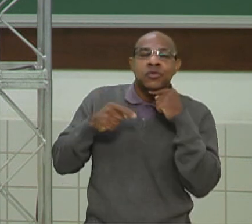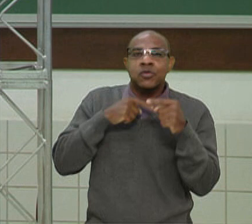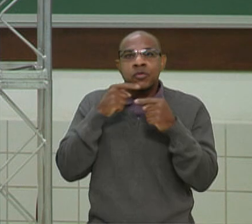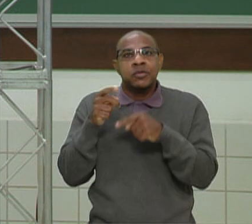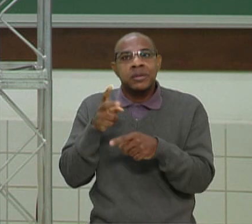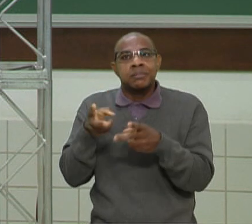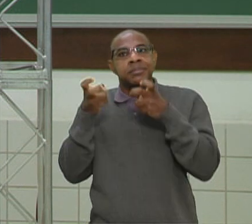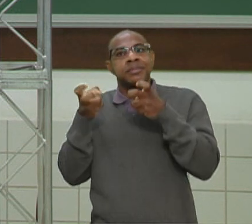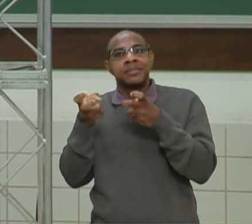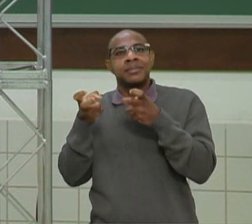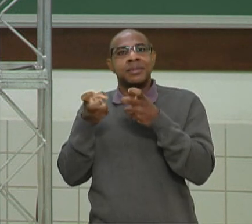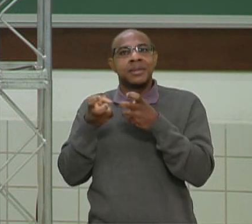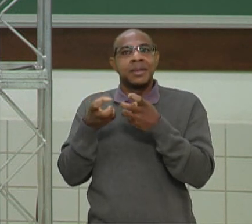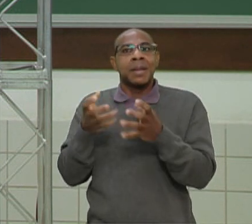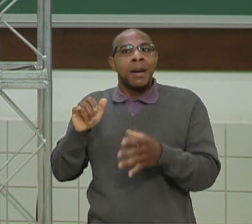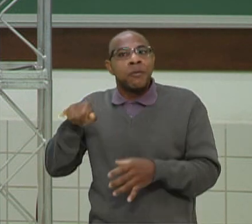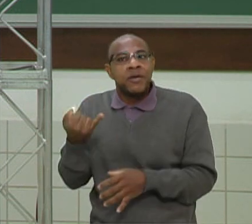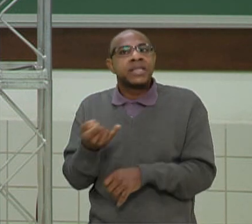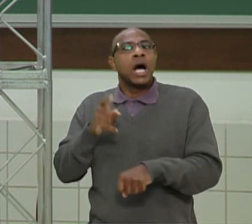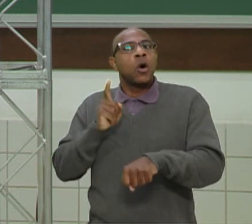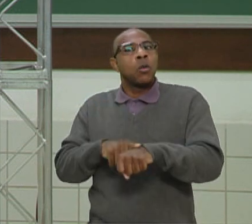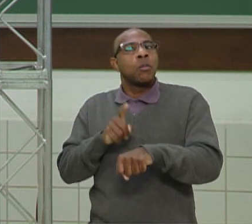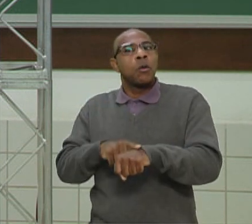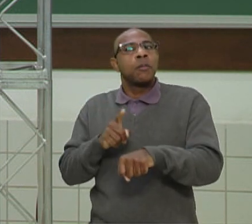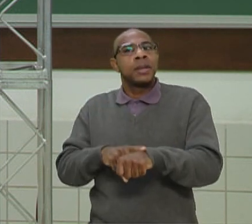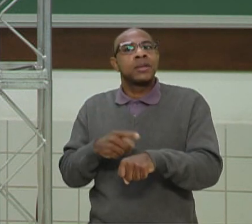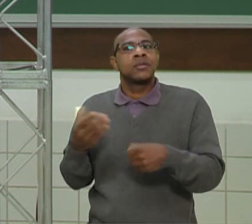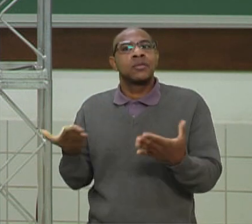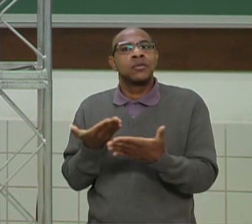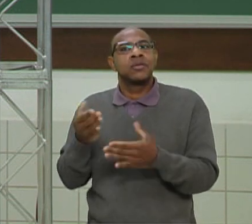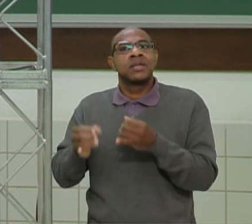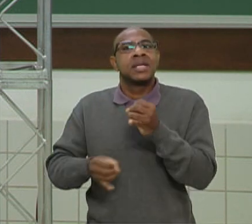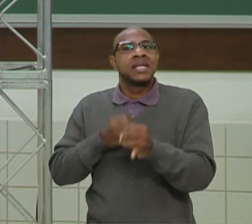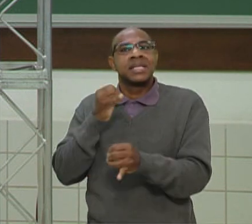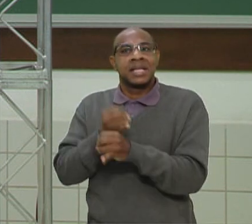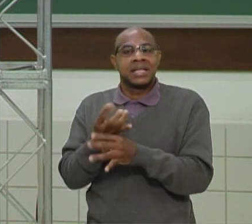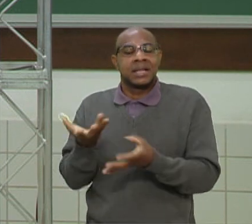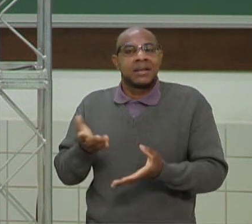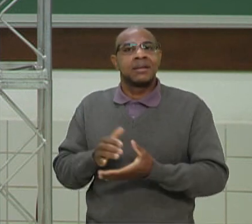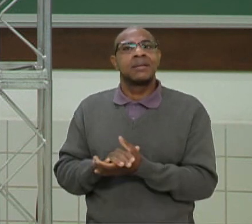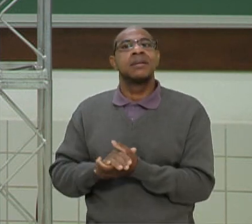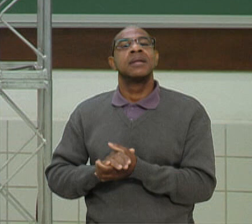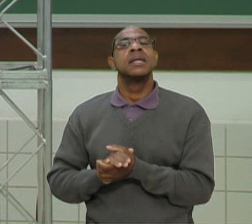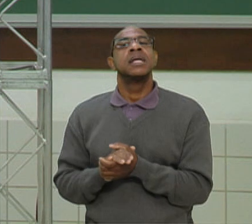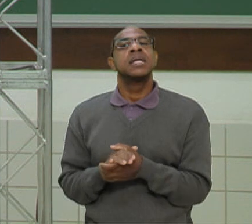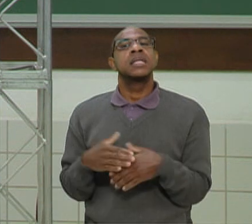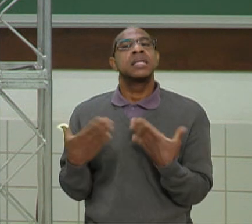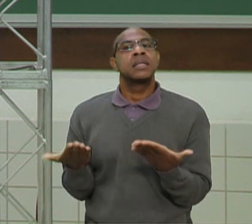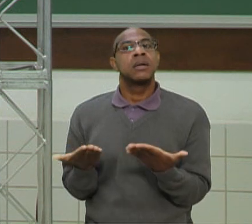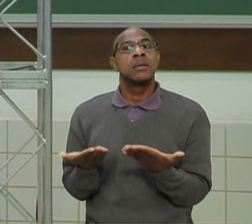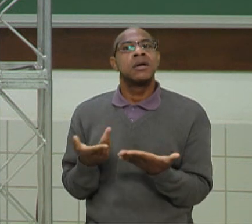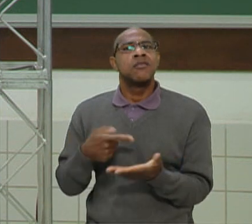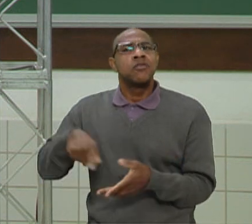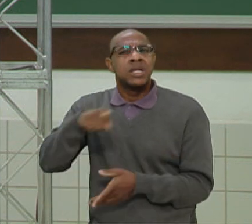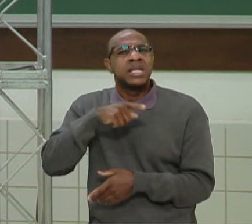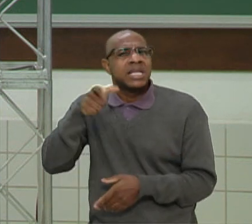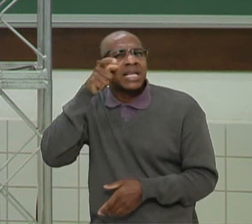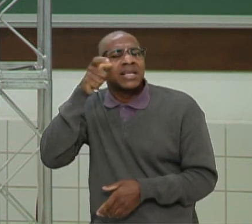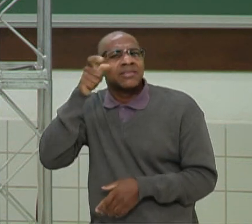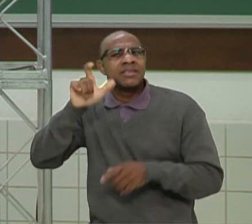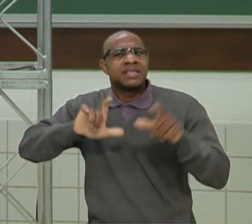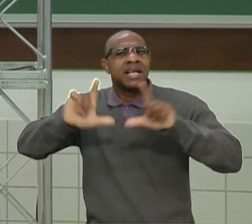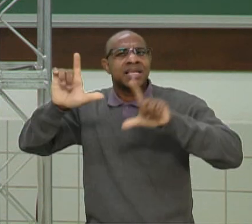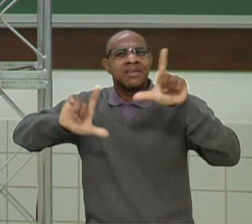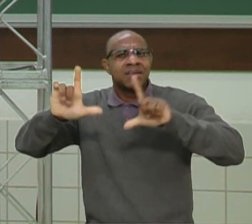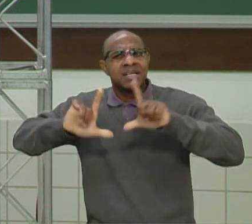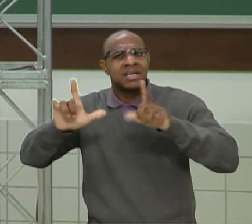tá? Aproveitar bem esse momento remoto das nossas aulas. E para aquele pessoal que está assistindo pela televisão e não está tendo